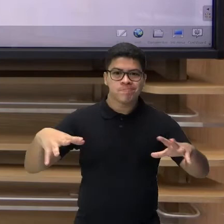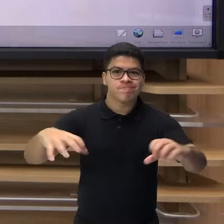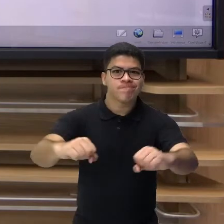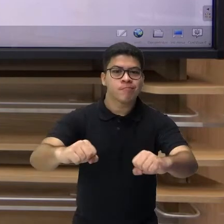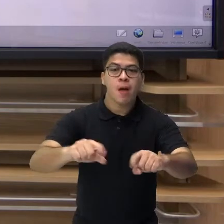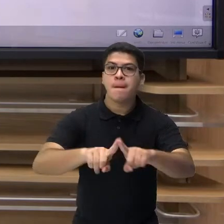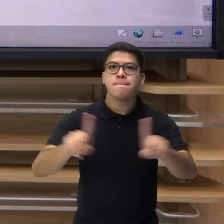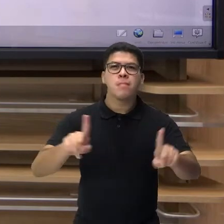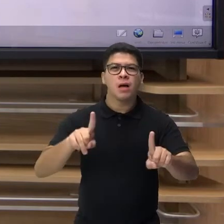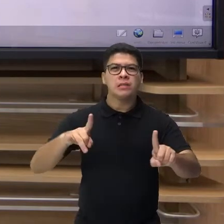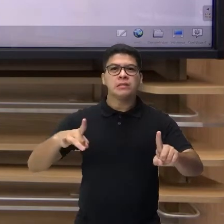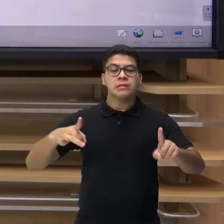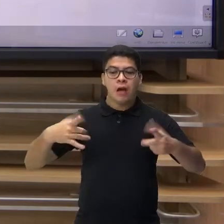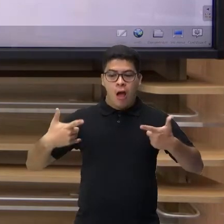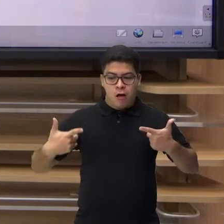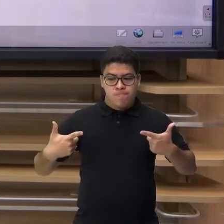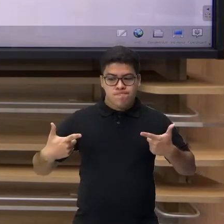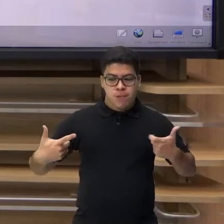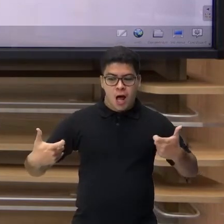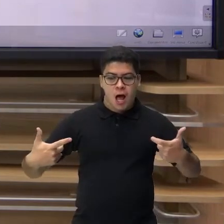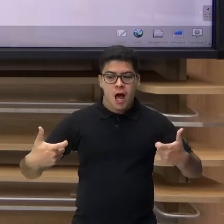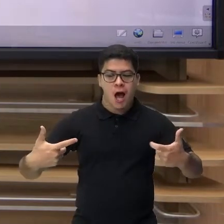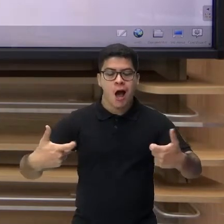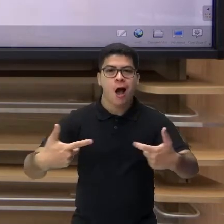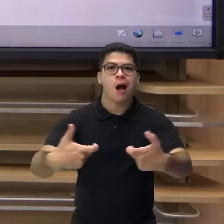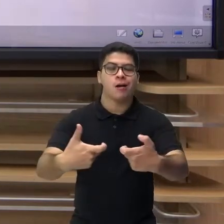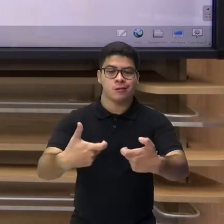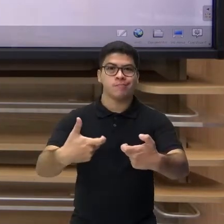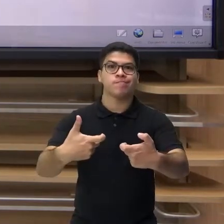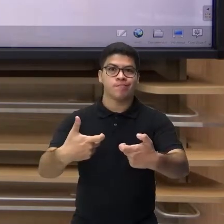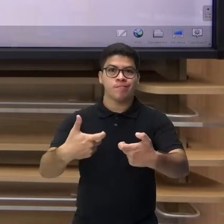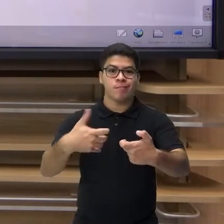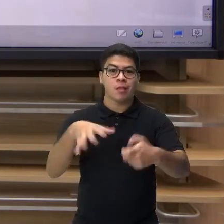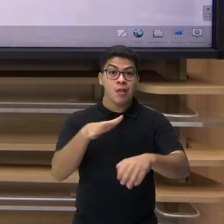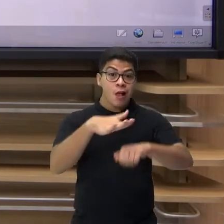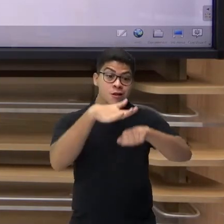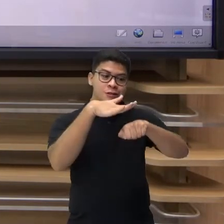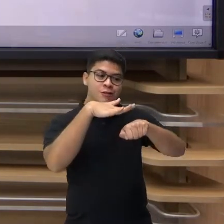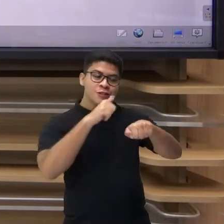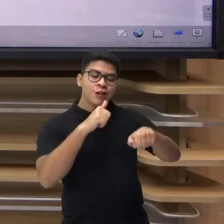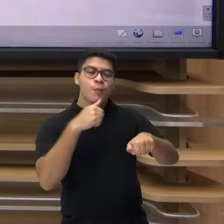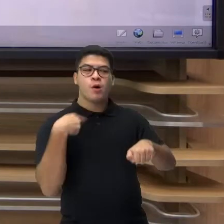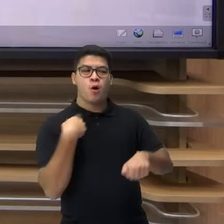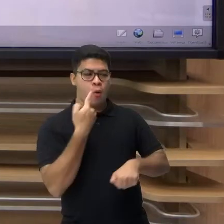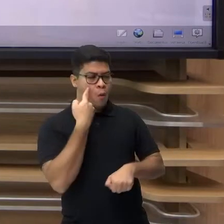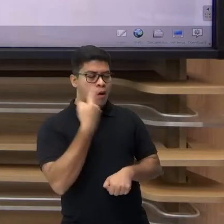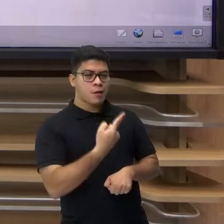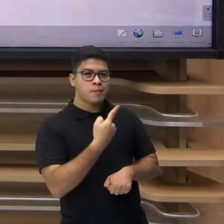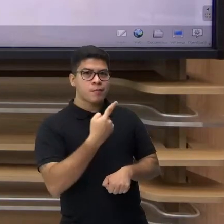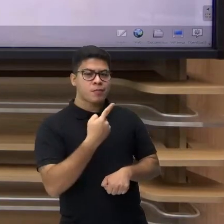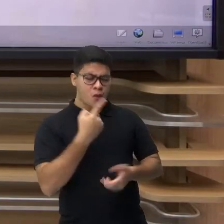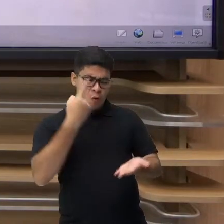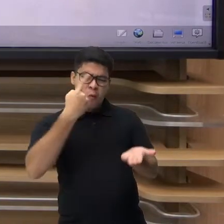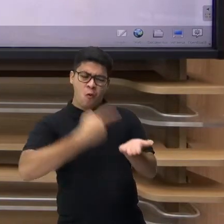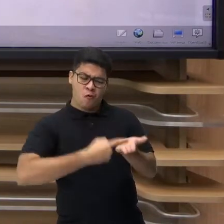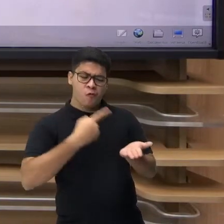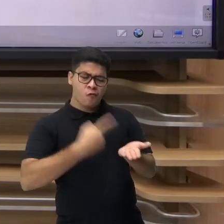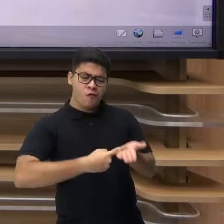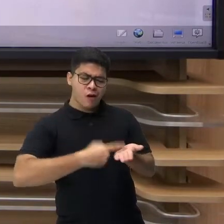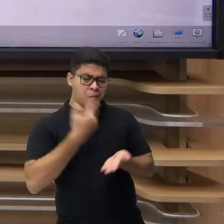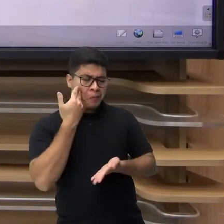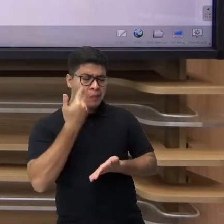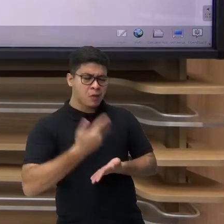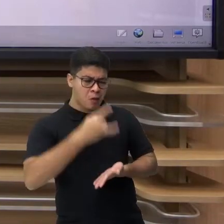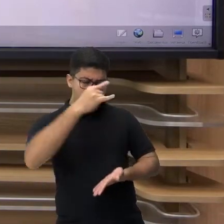possível conflito? Ele chama a Rússia, né, a União Soviética, para um acordo. Que